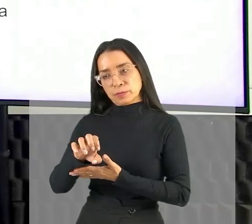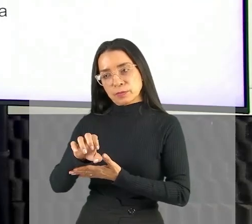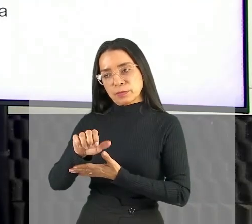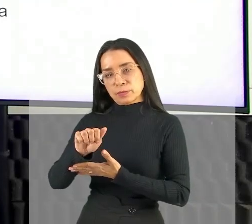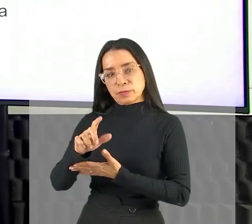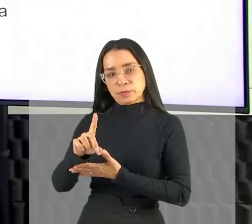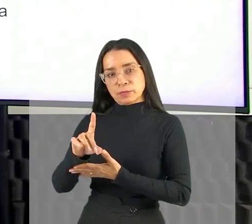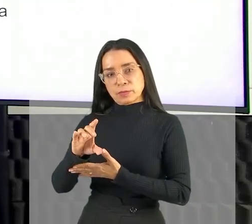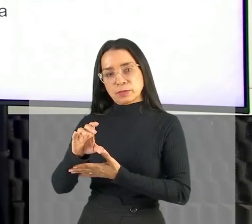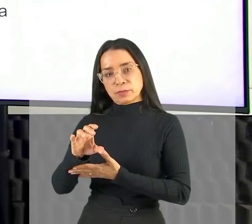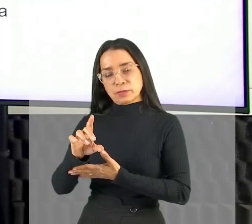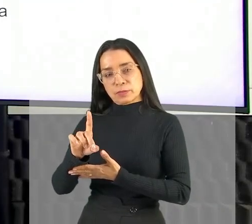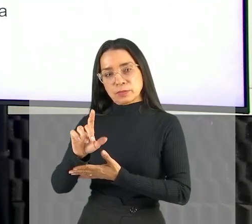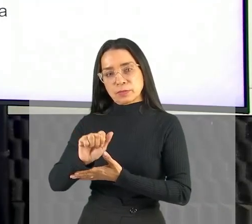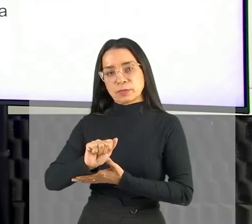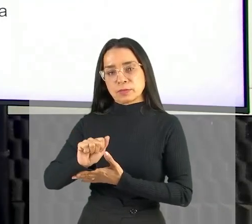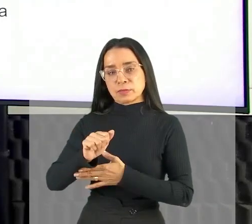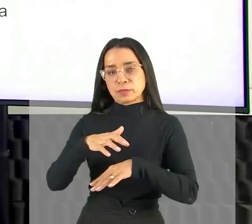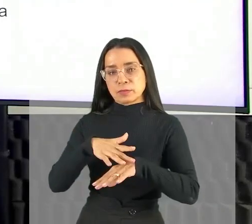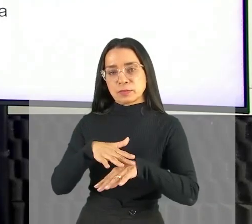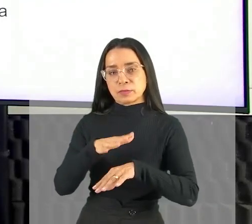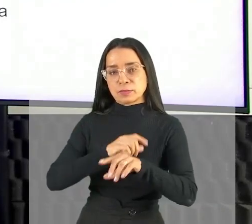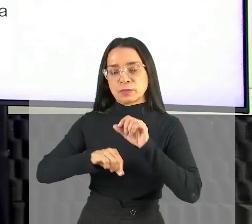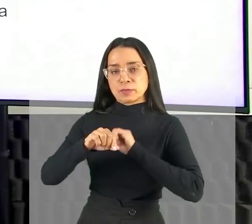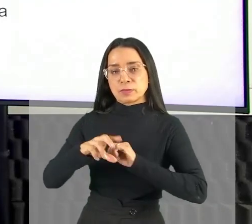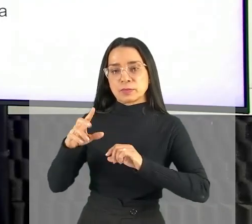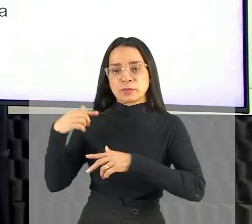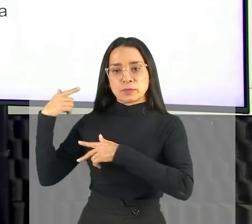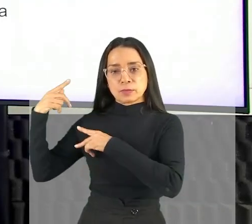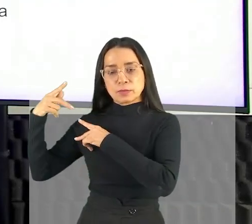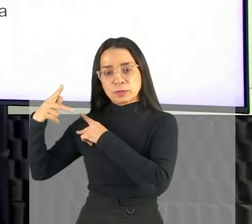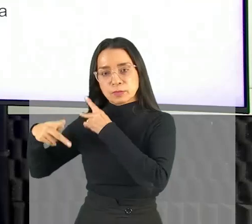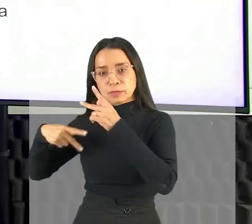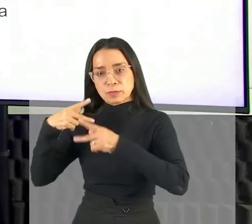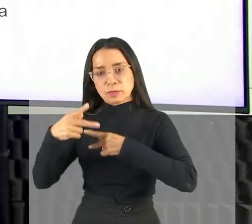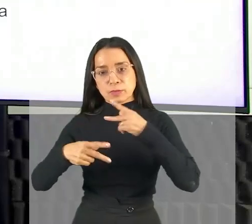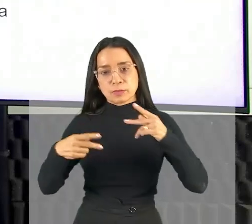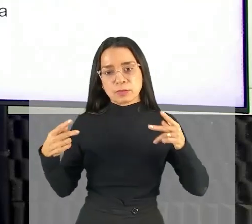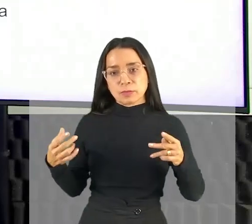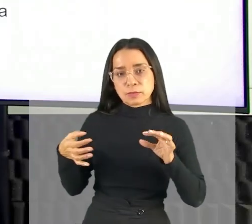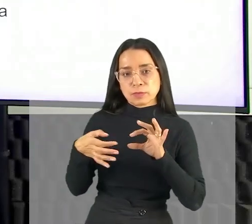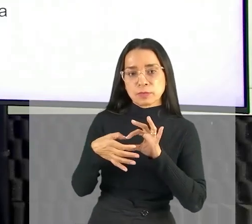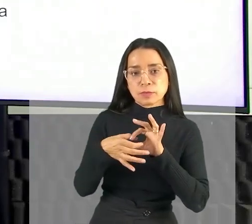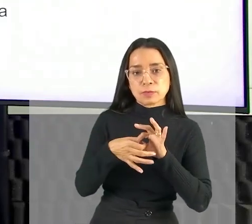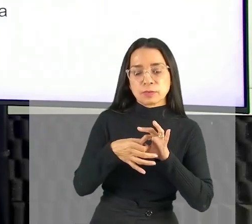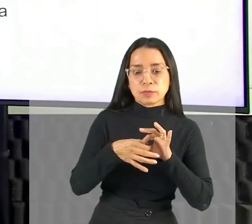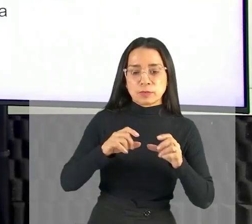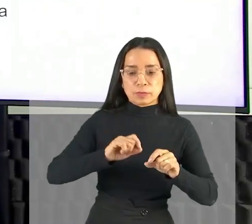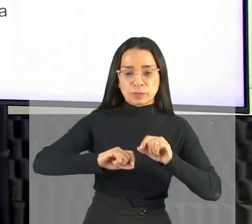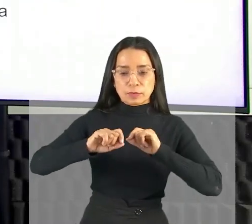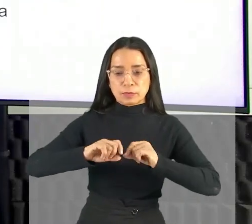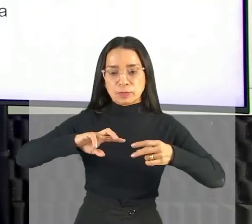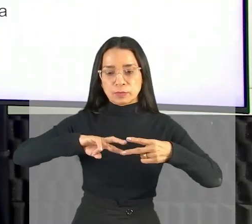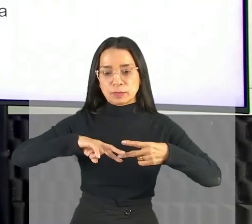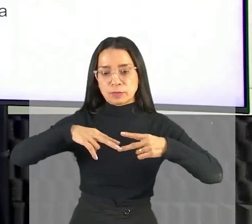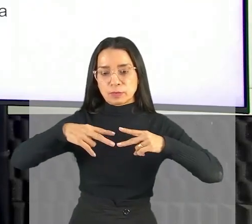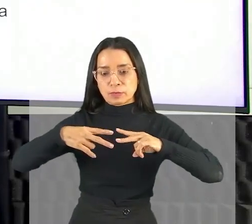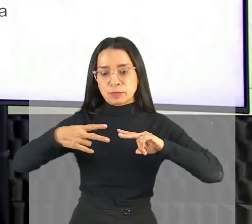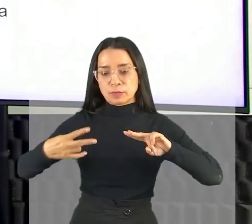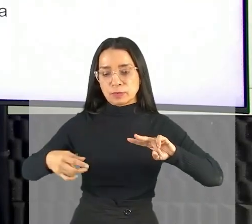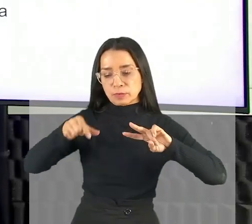é uma doença hereditária associada a um gene do cromossomo 10 os pais do dos